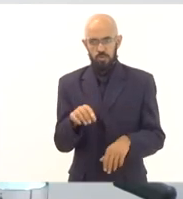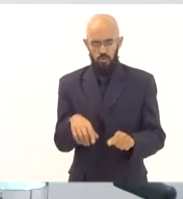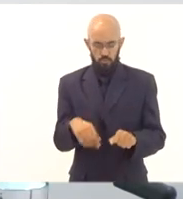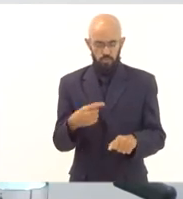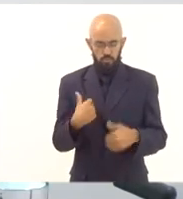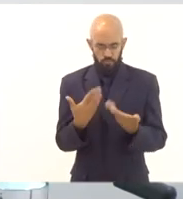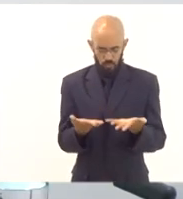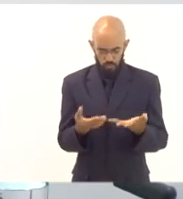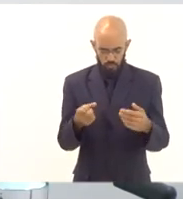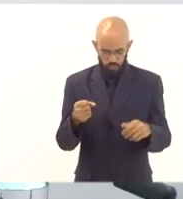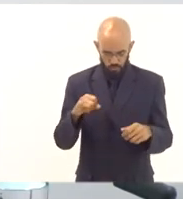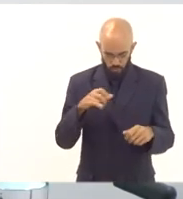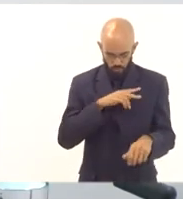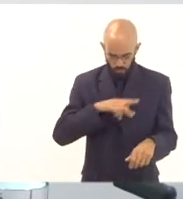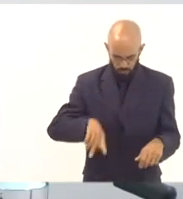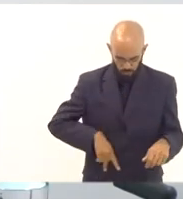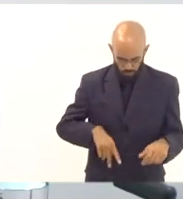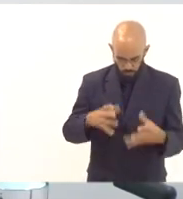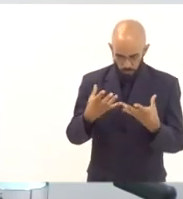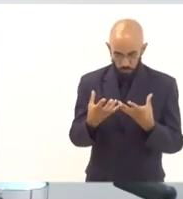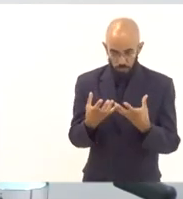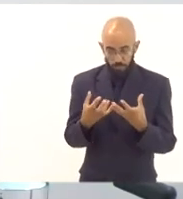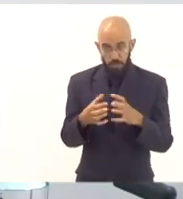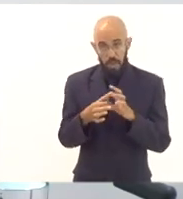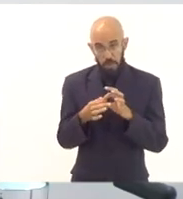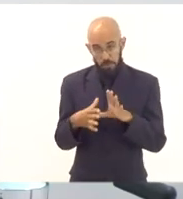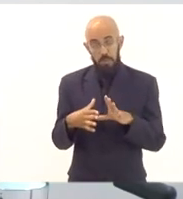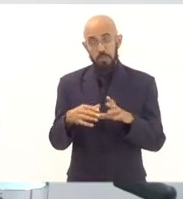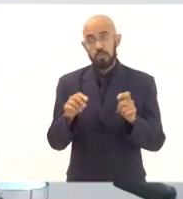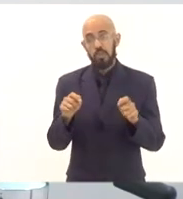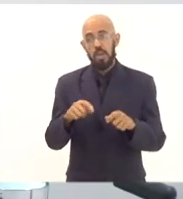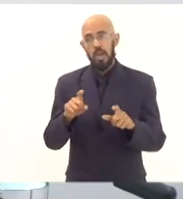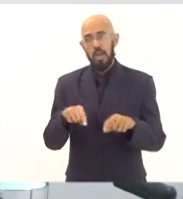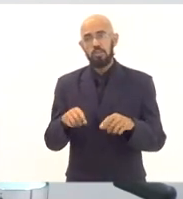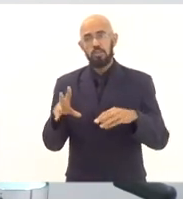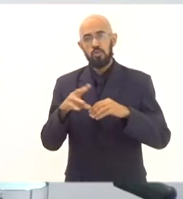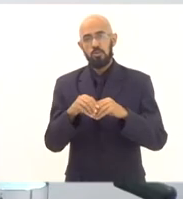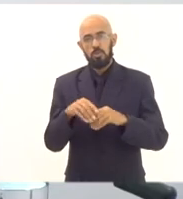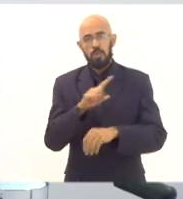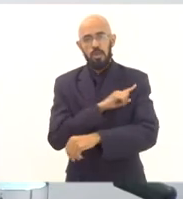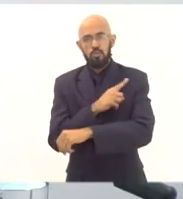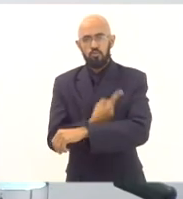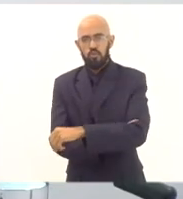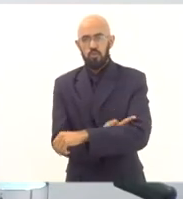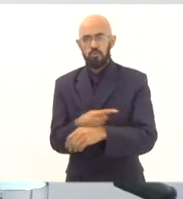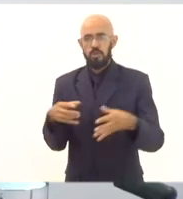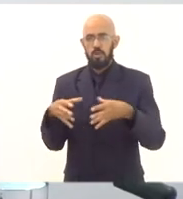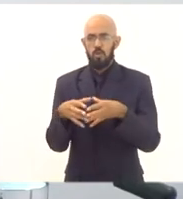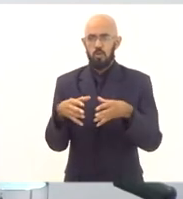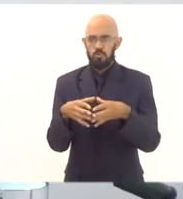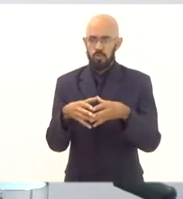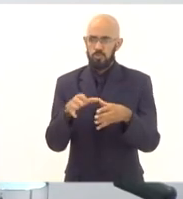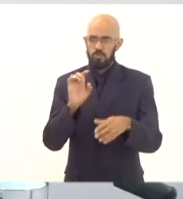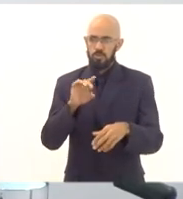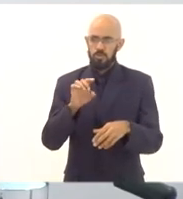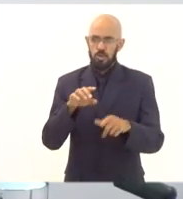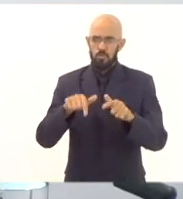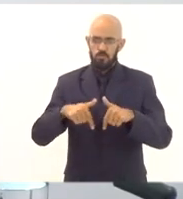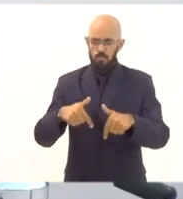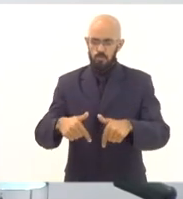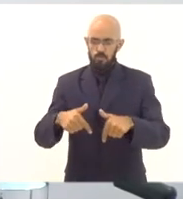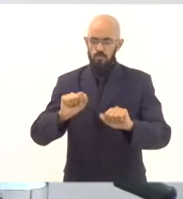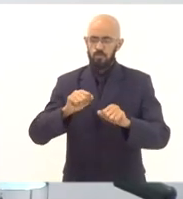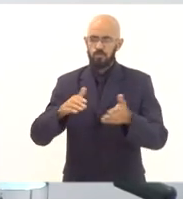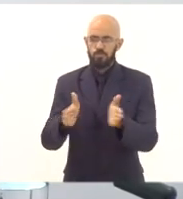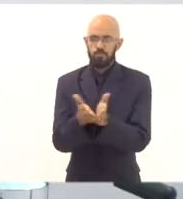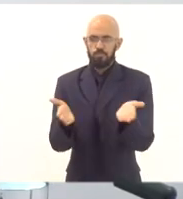presidente me permite aqui a gente agregar esforços da comissão especial de enfrentamento a miséria com